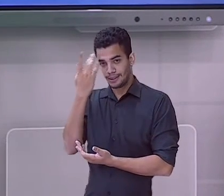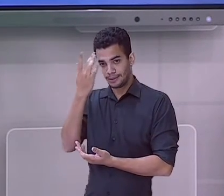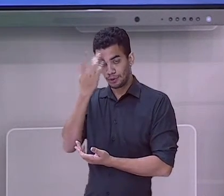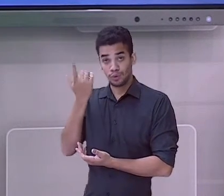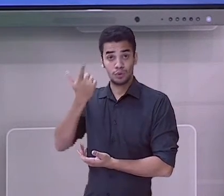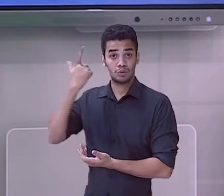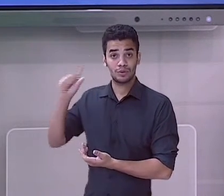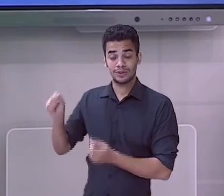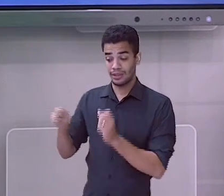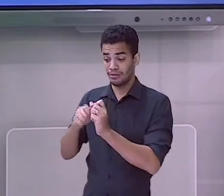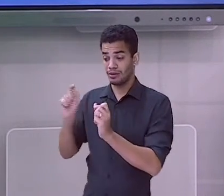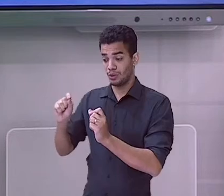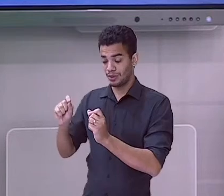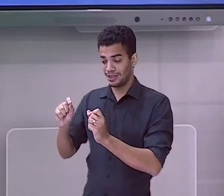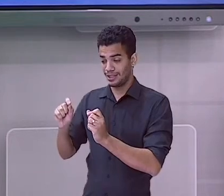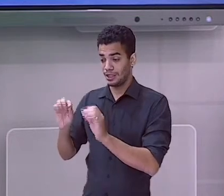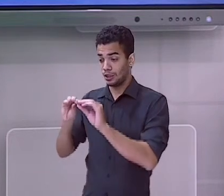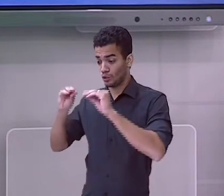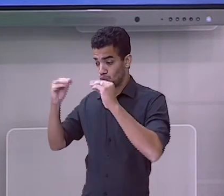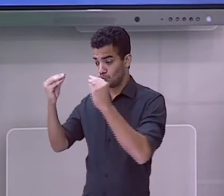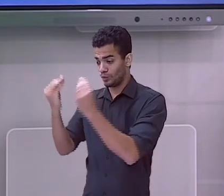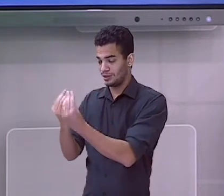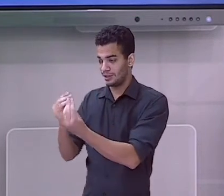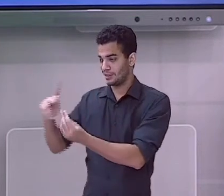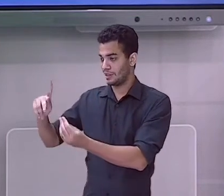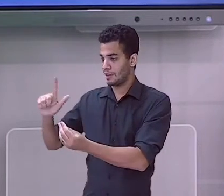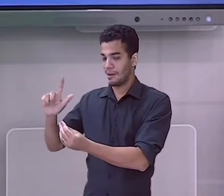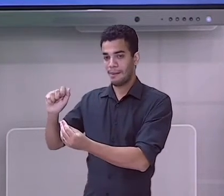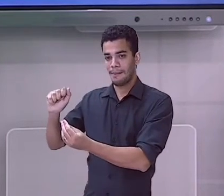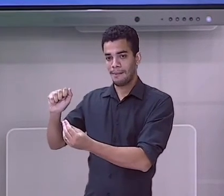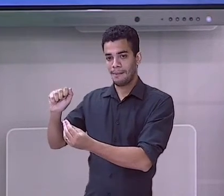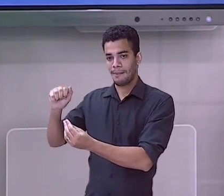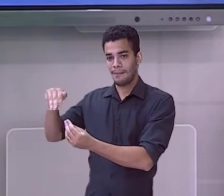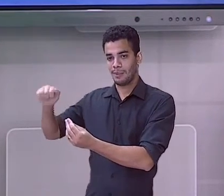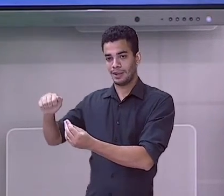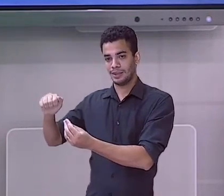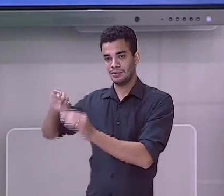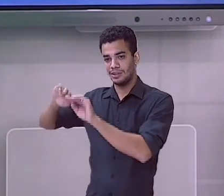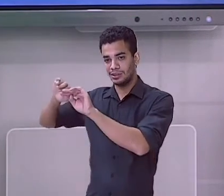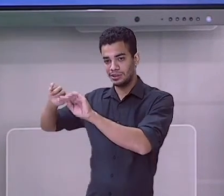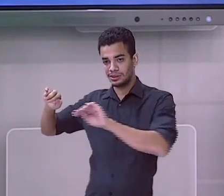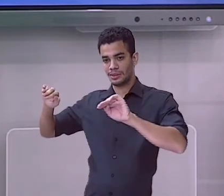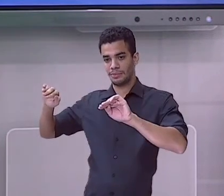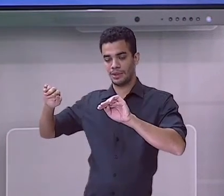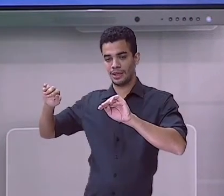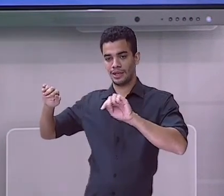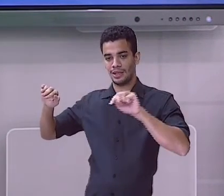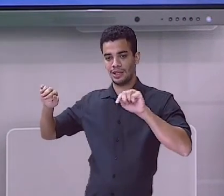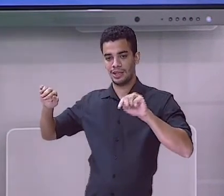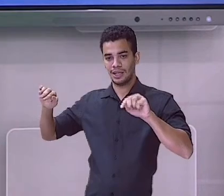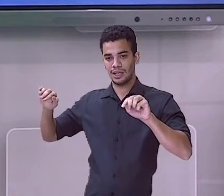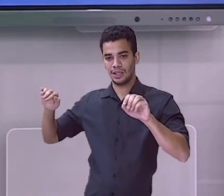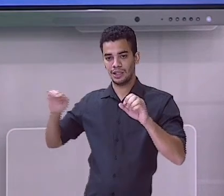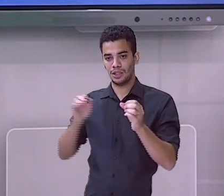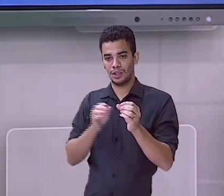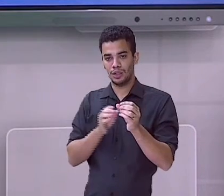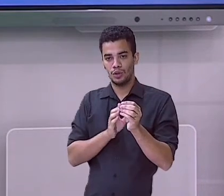separar todas essas substâncias. E aí a gente vai ter estrutura de plasma, estrutura de hemácias, né, de